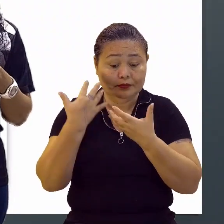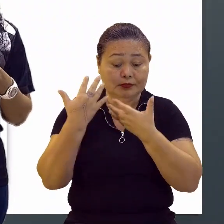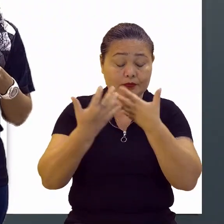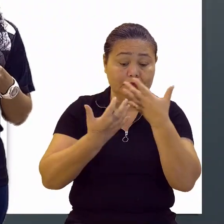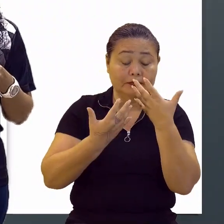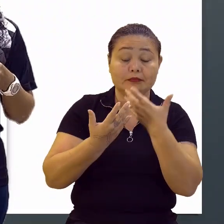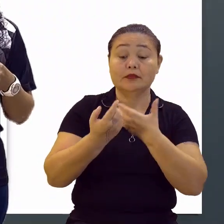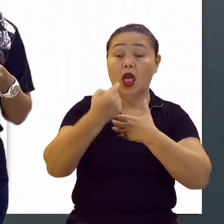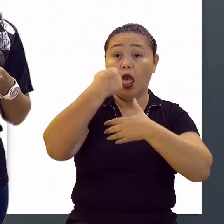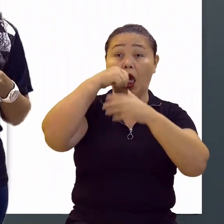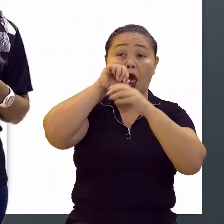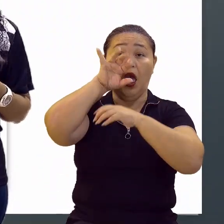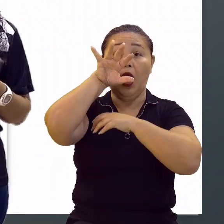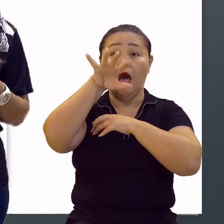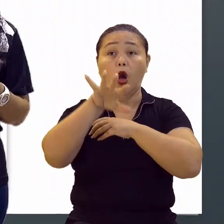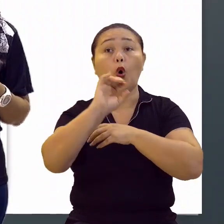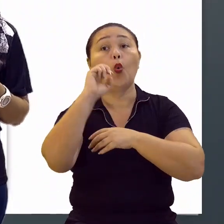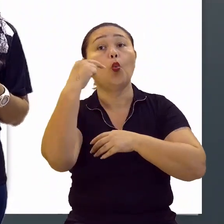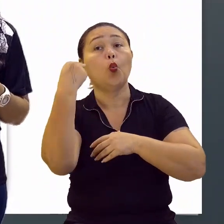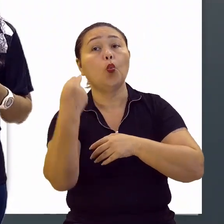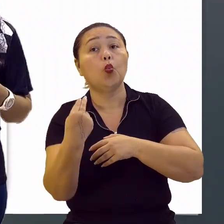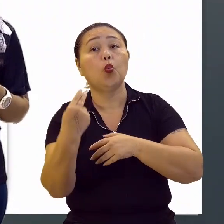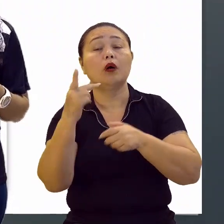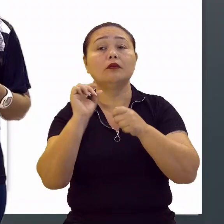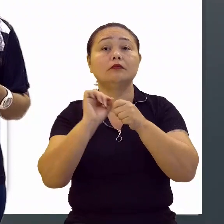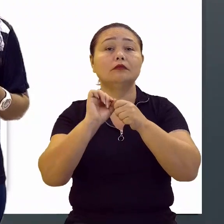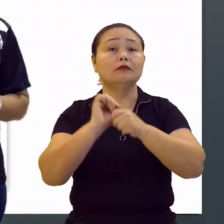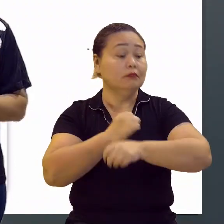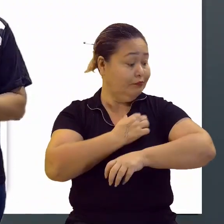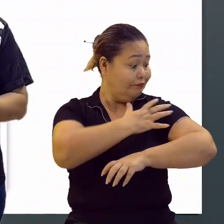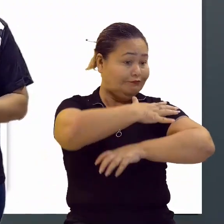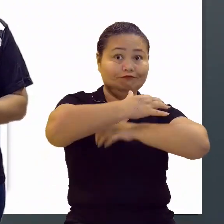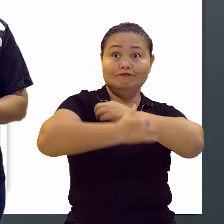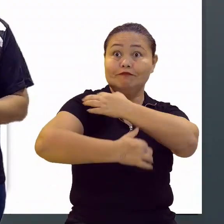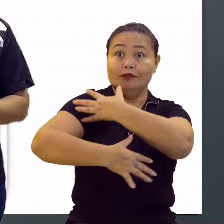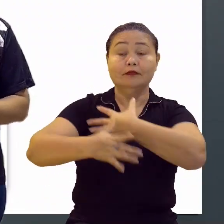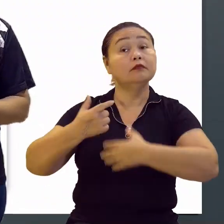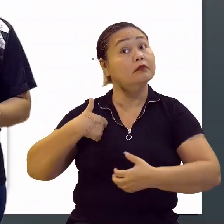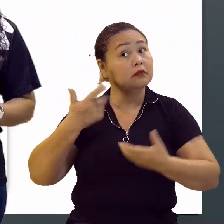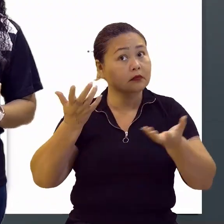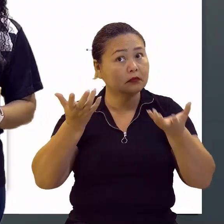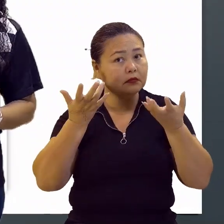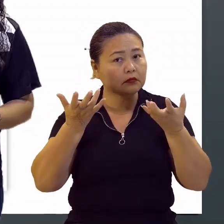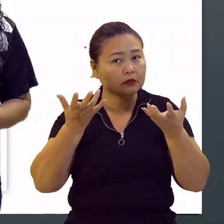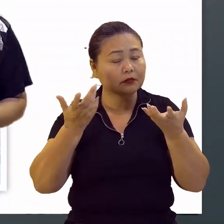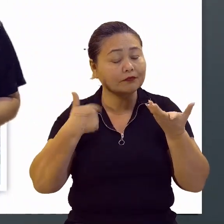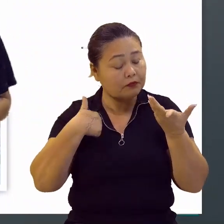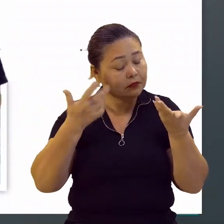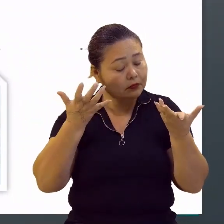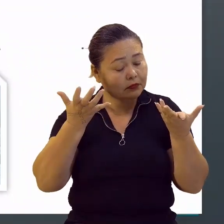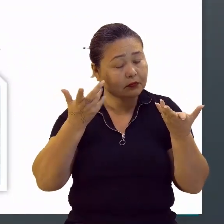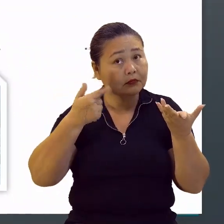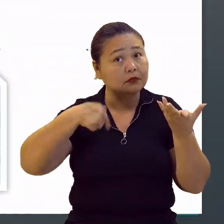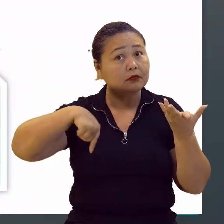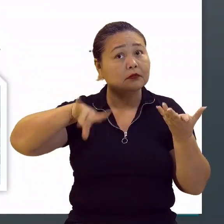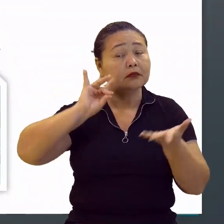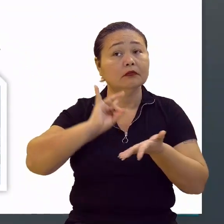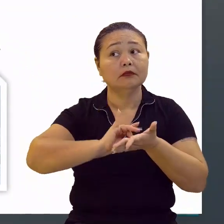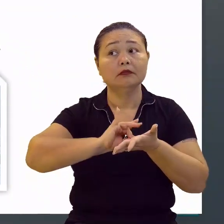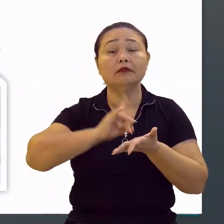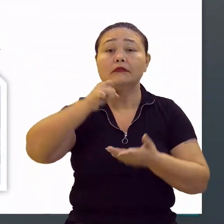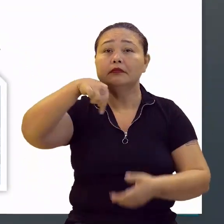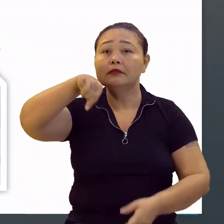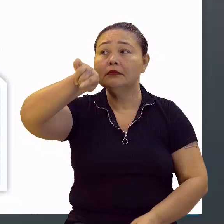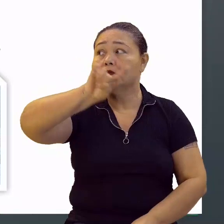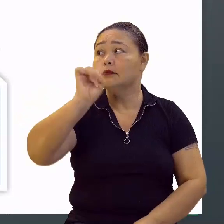à bulimia? Ou você está na fase da vigorexia? Eu espero, de coração, de verdade, que você não